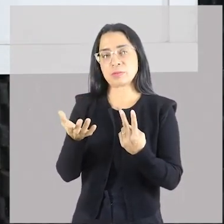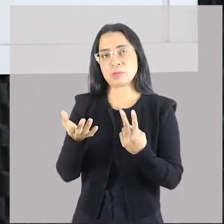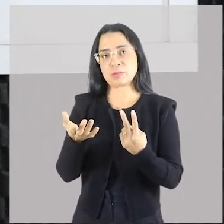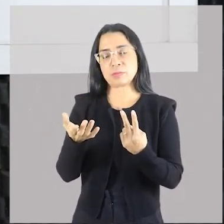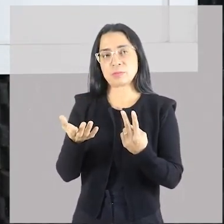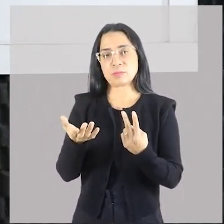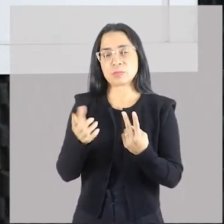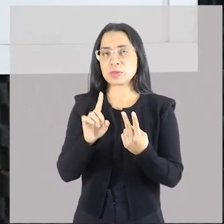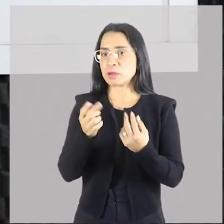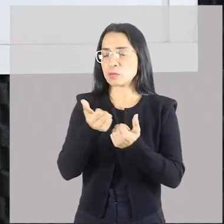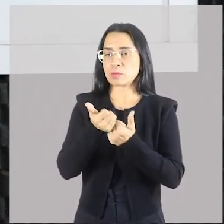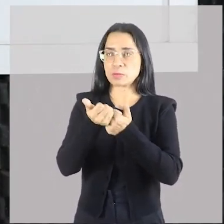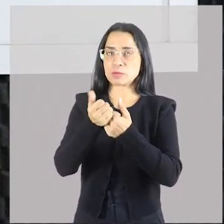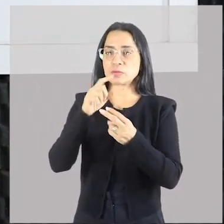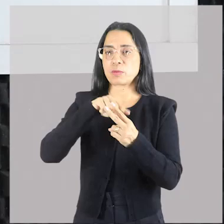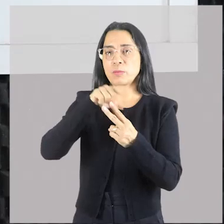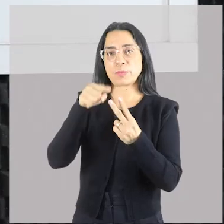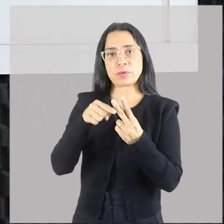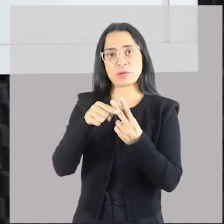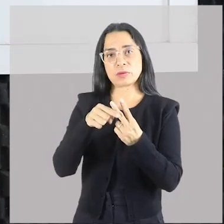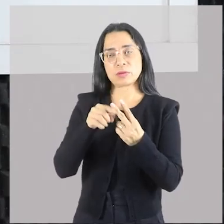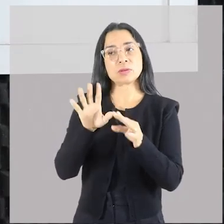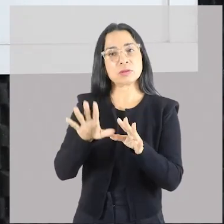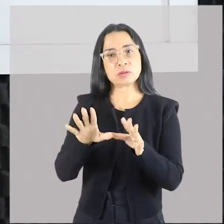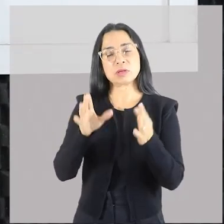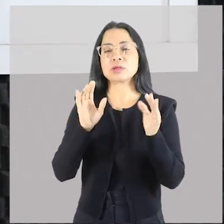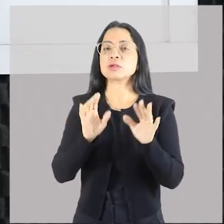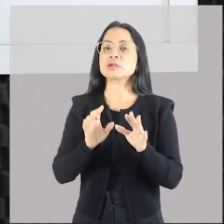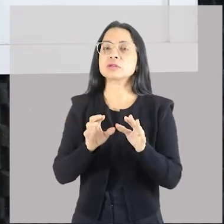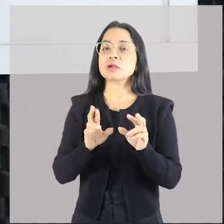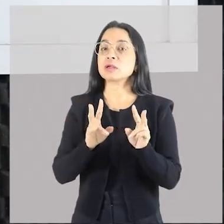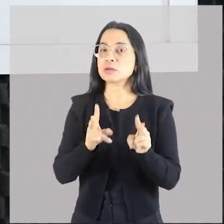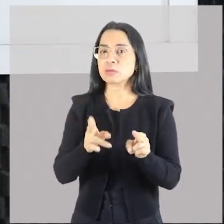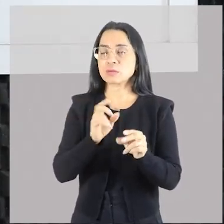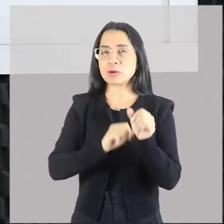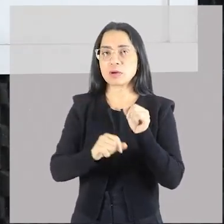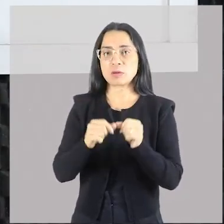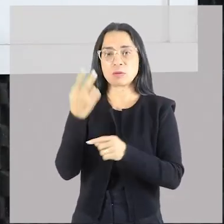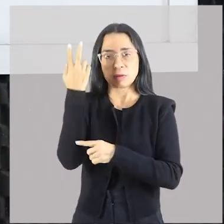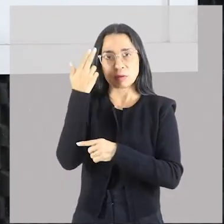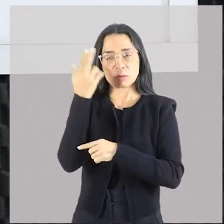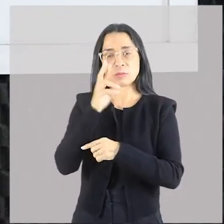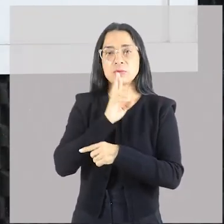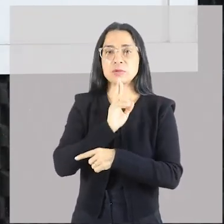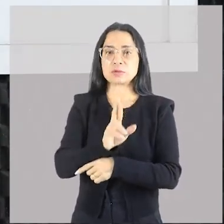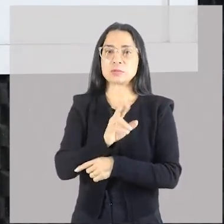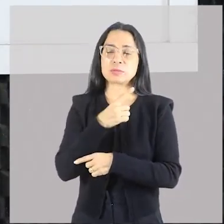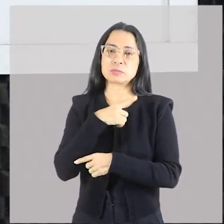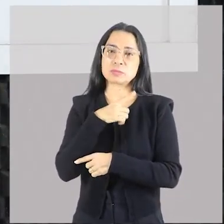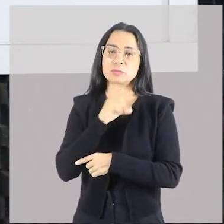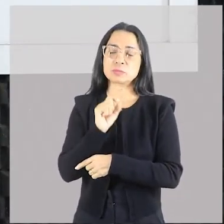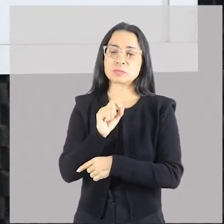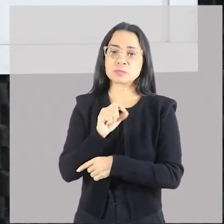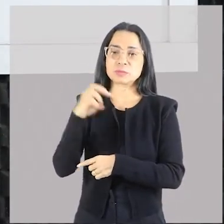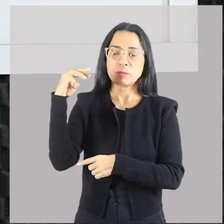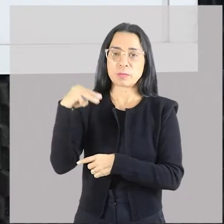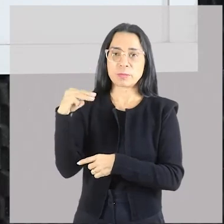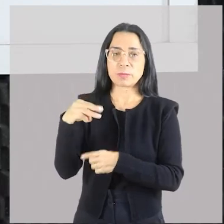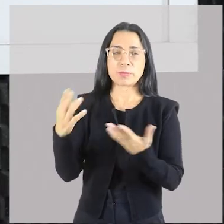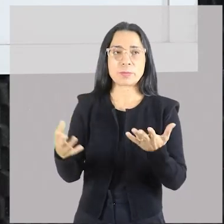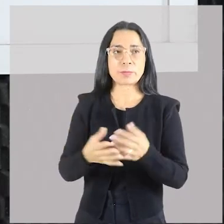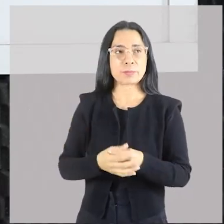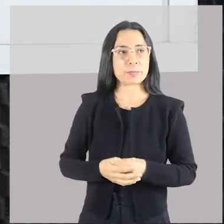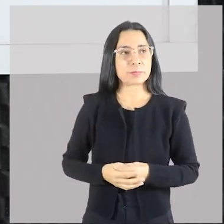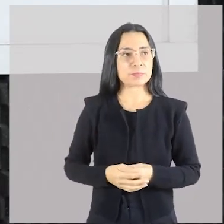deixa dessa mesma forma. É comum as respostas em matemática aparecerem assim, tá? Mas quando você observa o